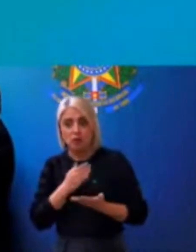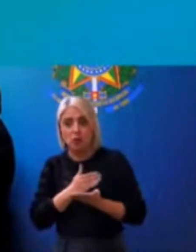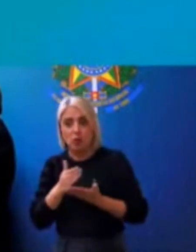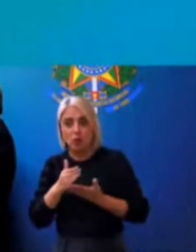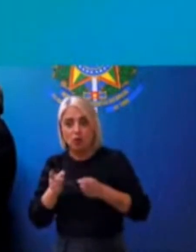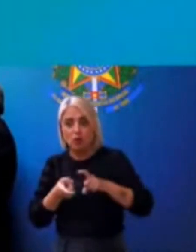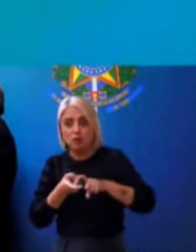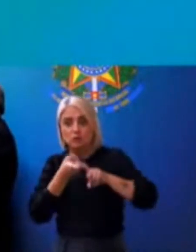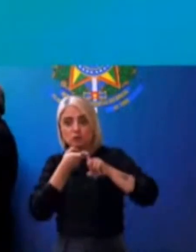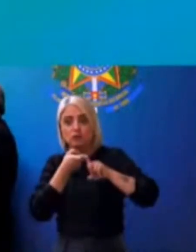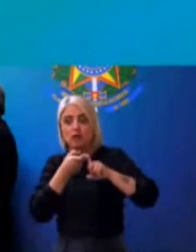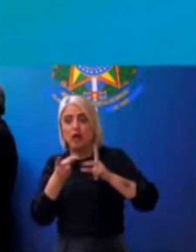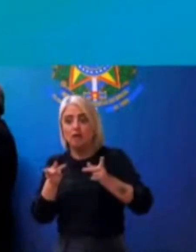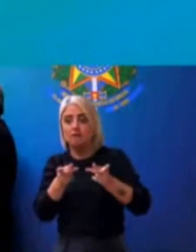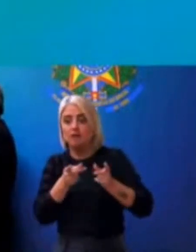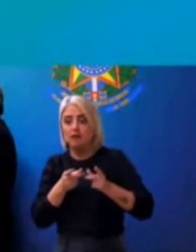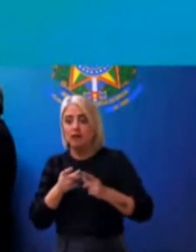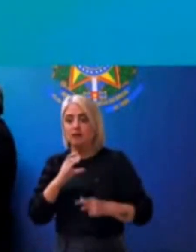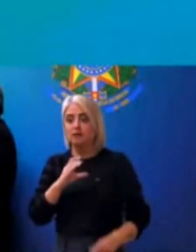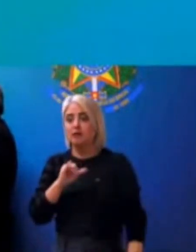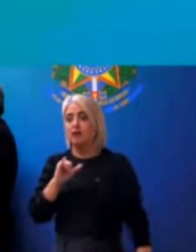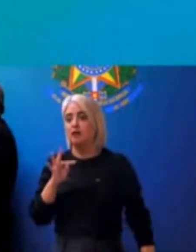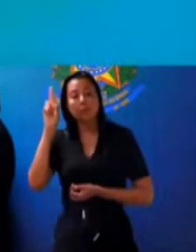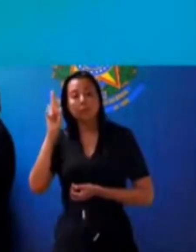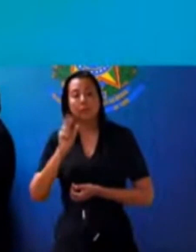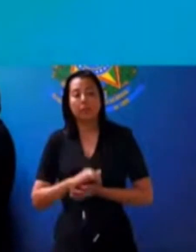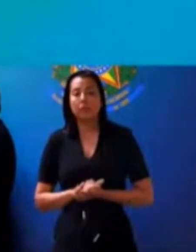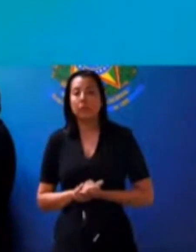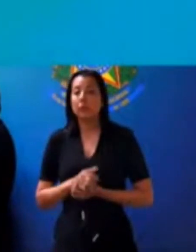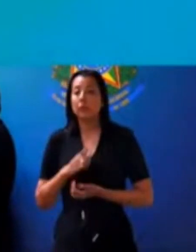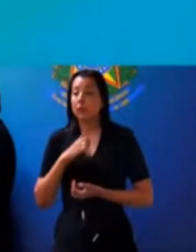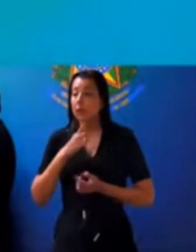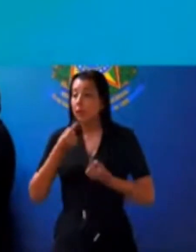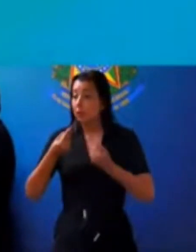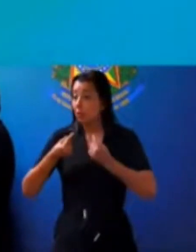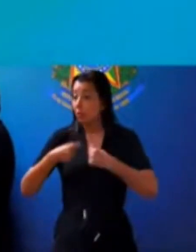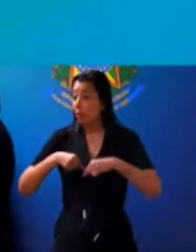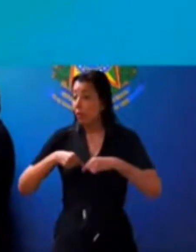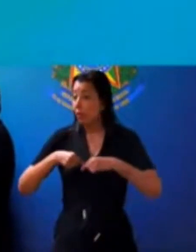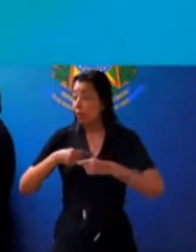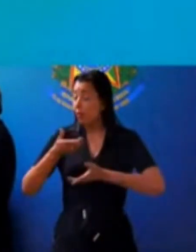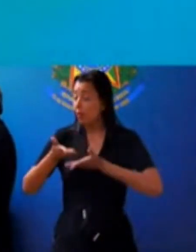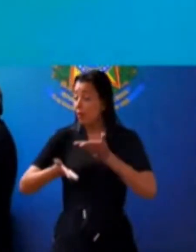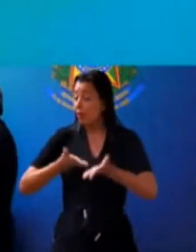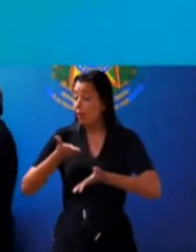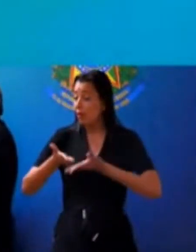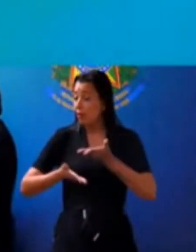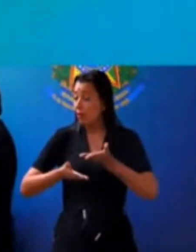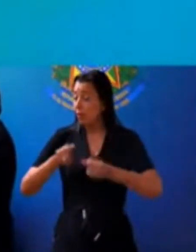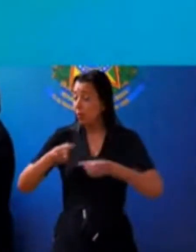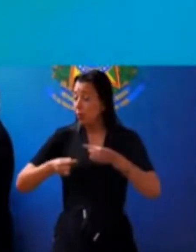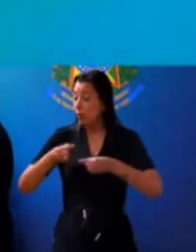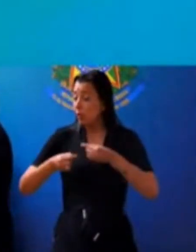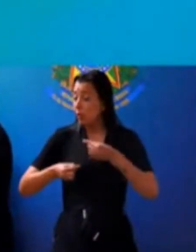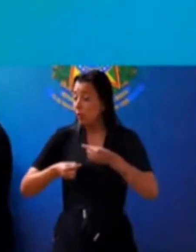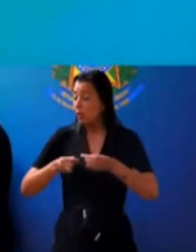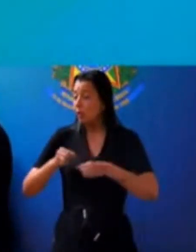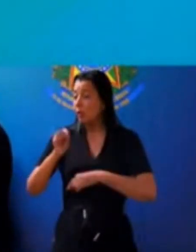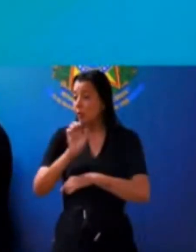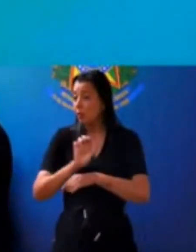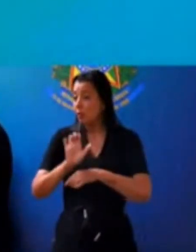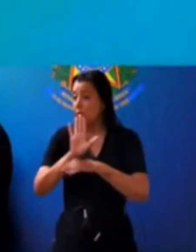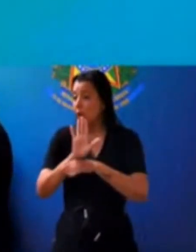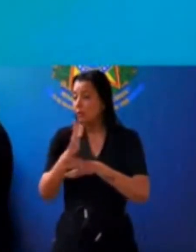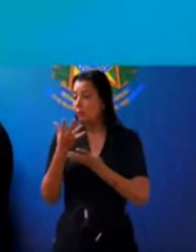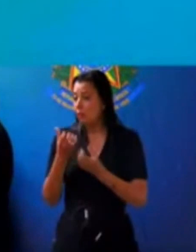suspender ela aqui da santa temos o desafio de tratar a ciência como política de estado para isso